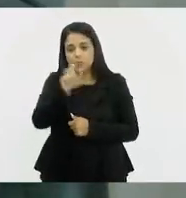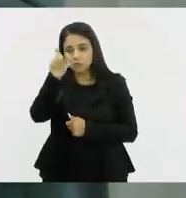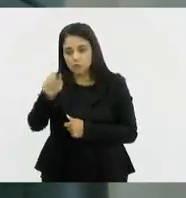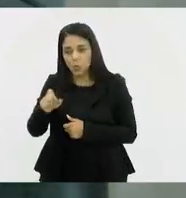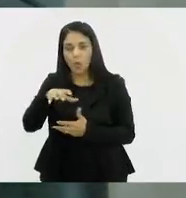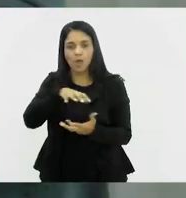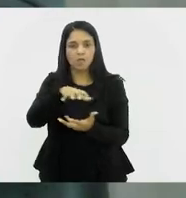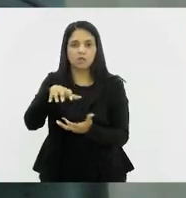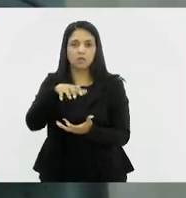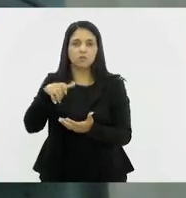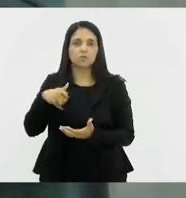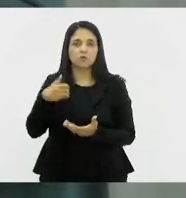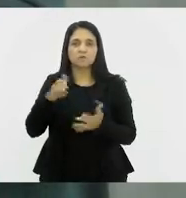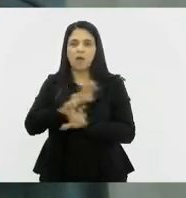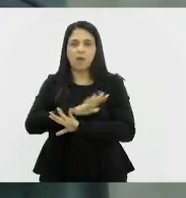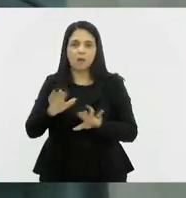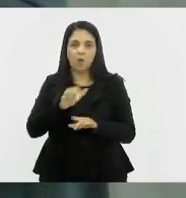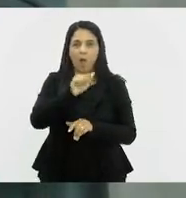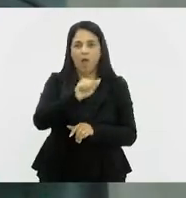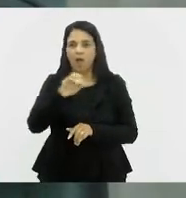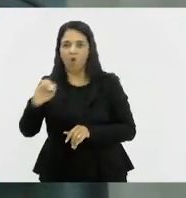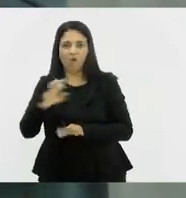acabou essa brincadeira.